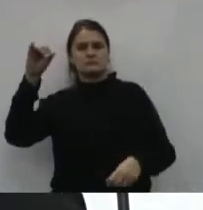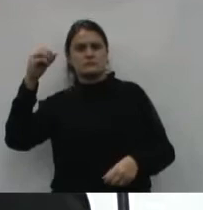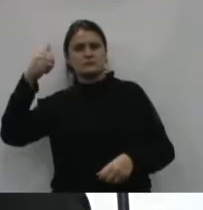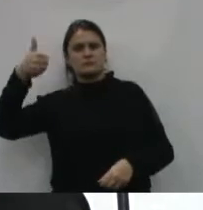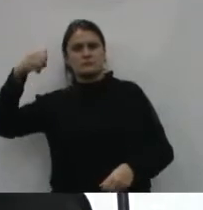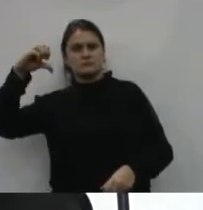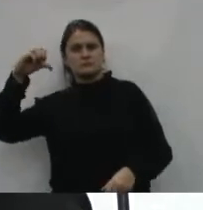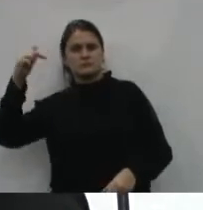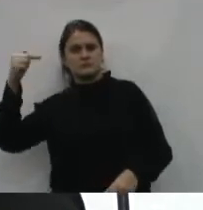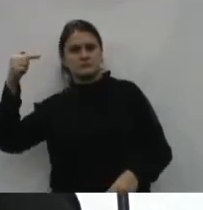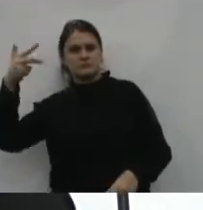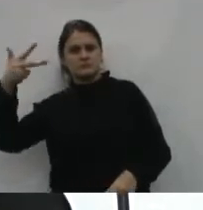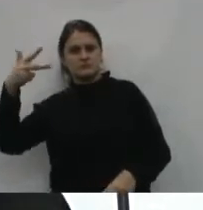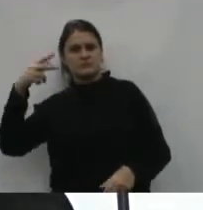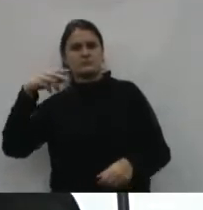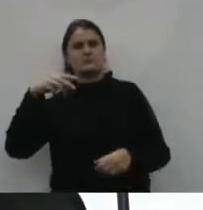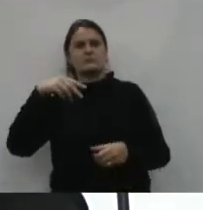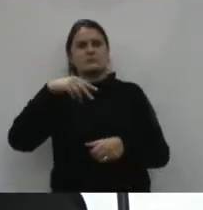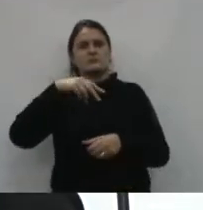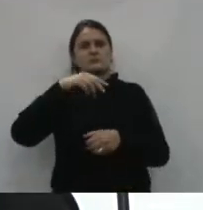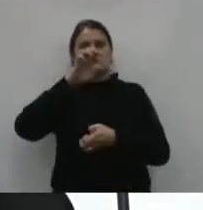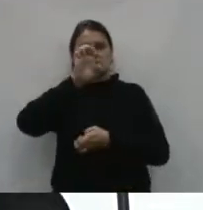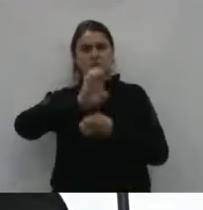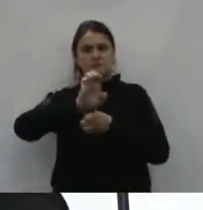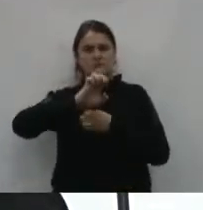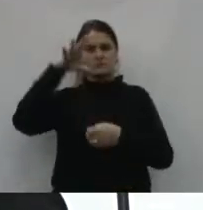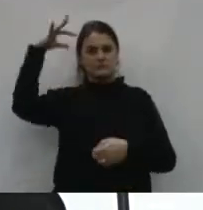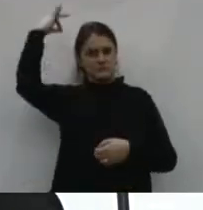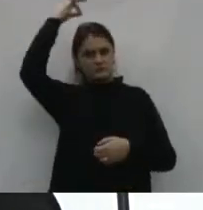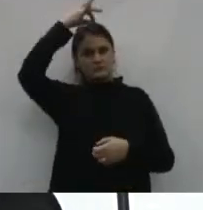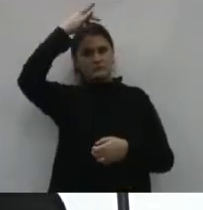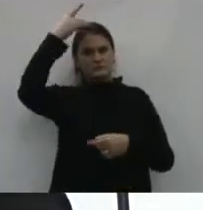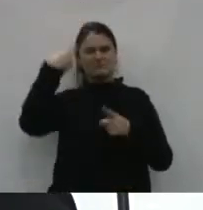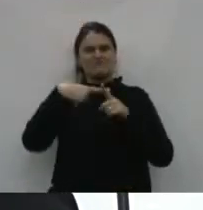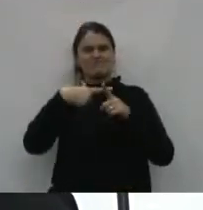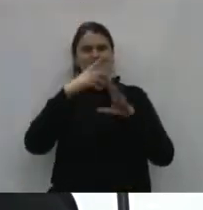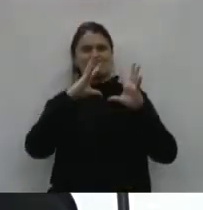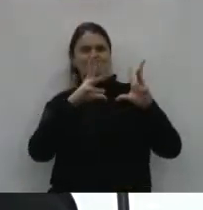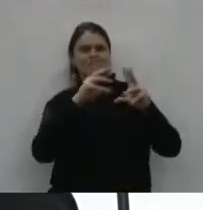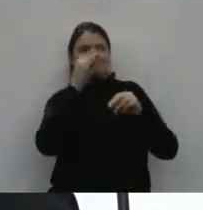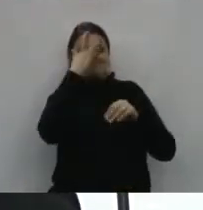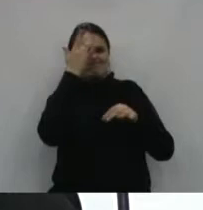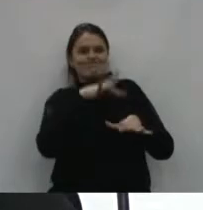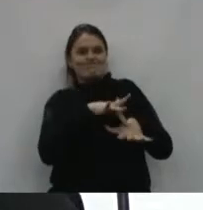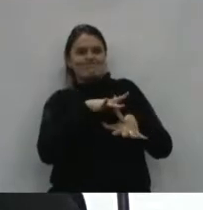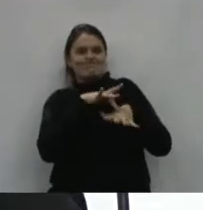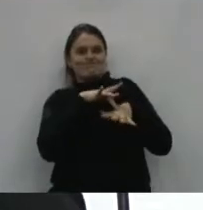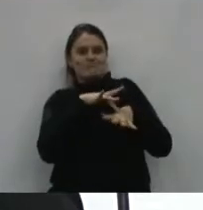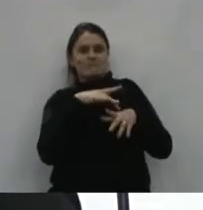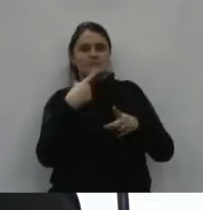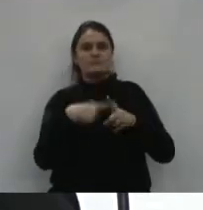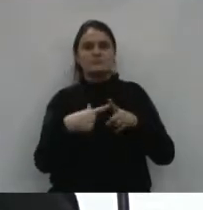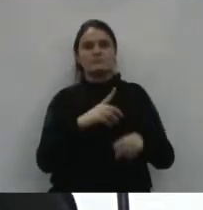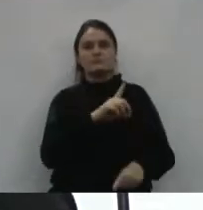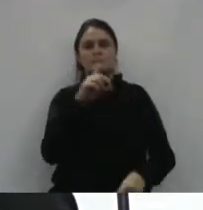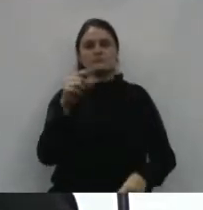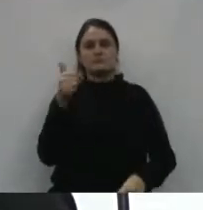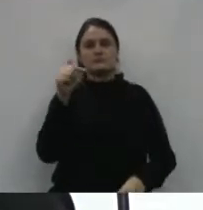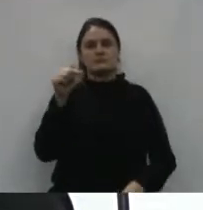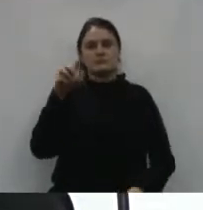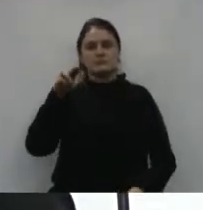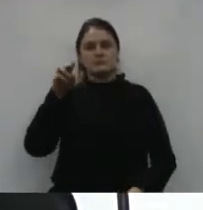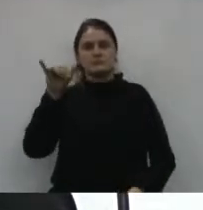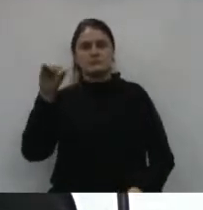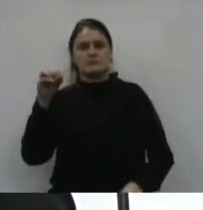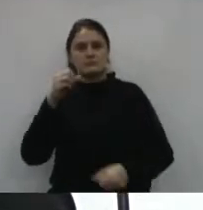1973 no espírito santo um caso que que chocou muito a época e no dia 17